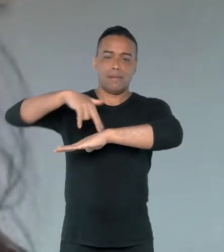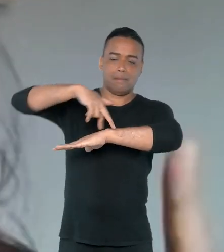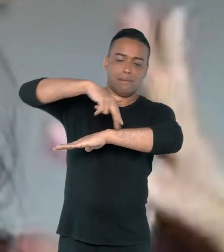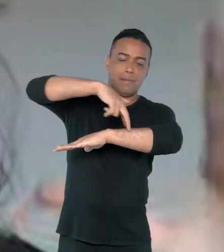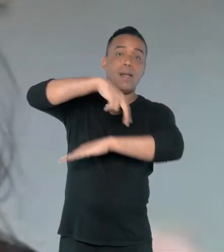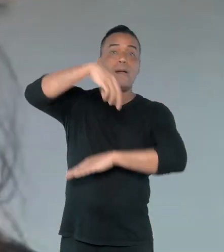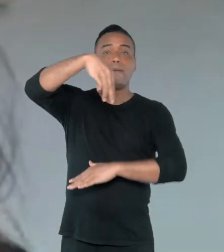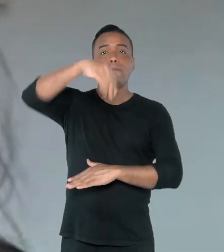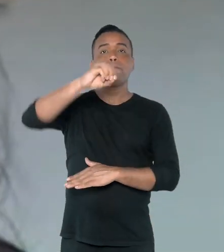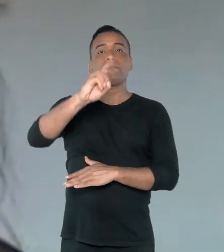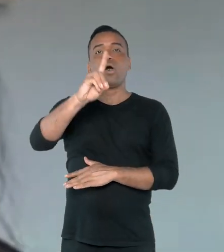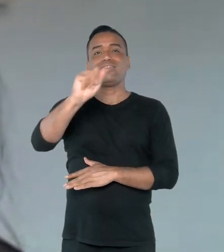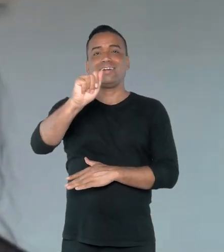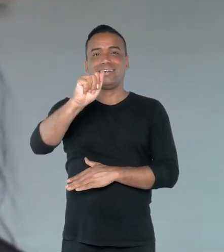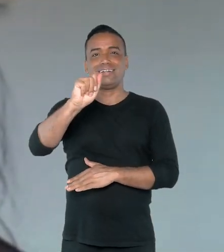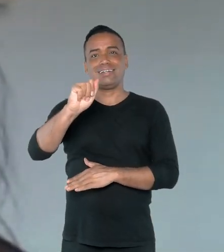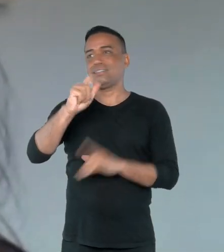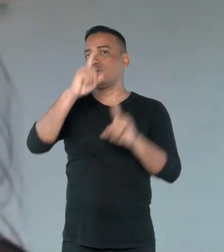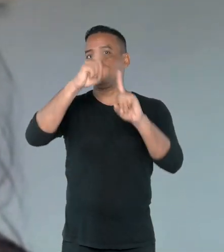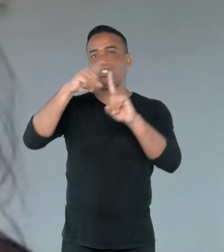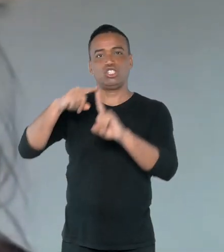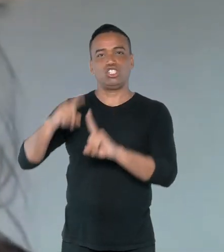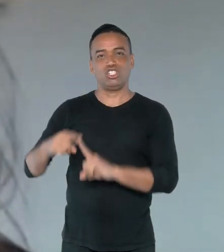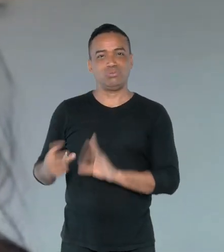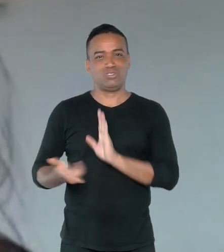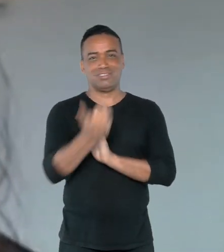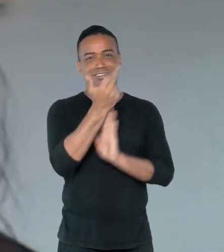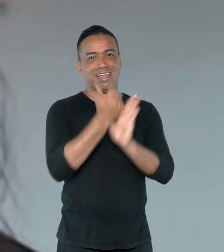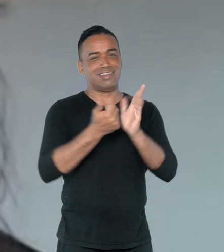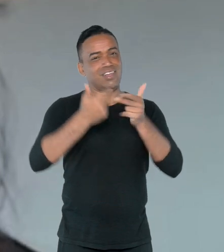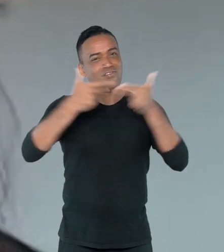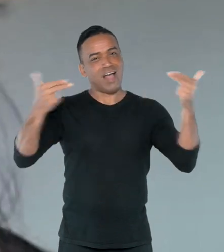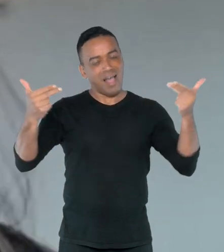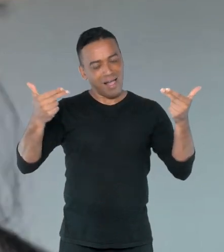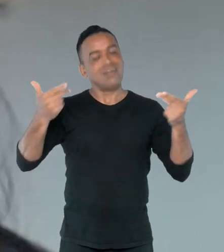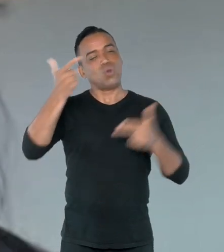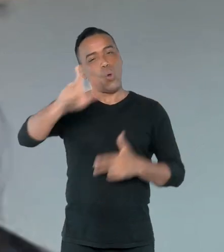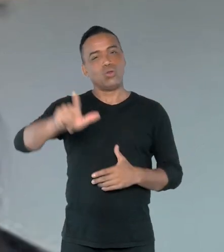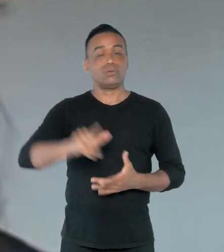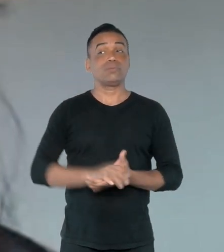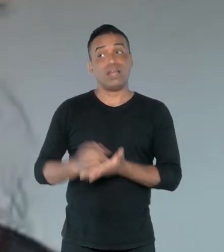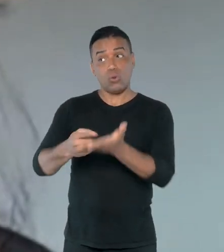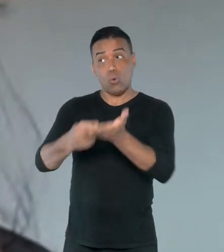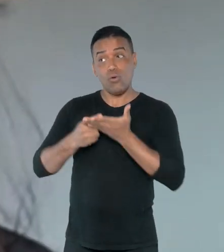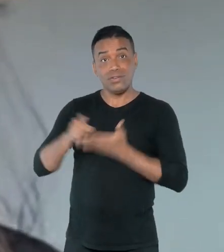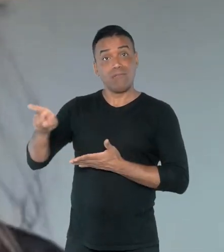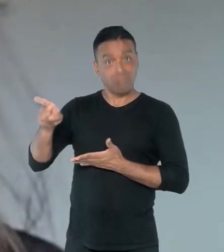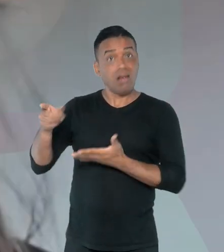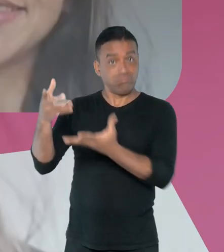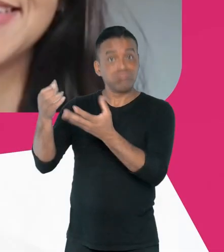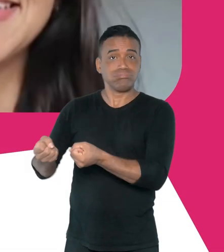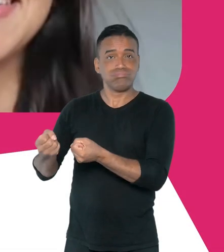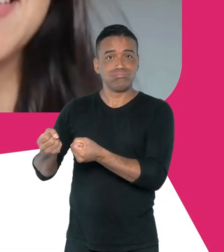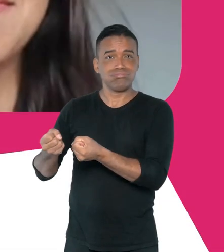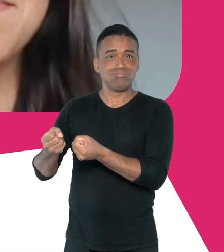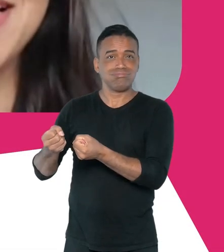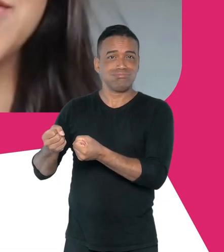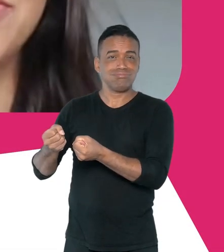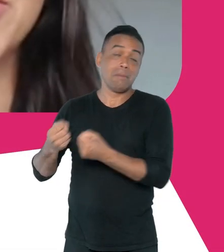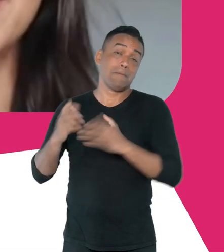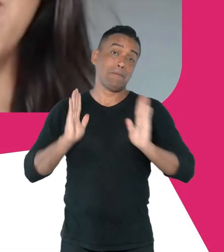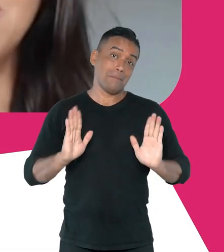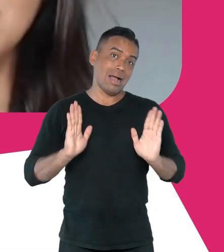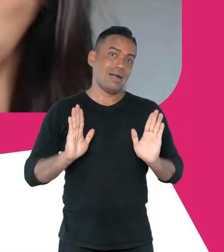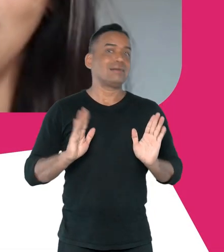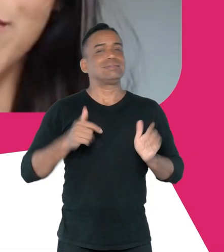né? Então ela tem outros tipos de ilustração. Mas eu convidei ela para fazer e ela topou.